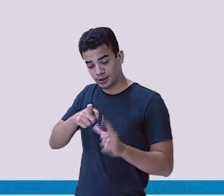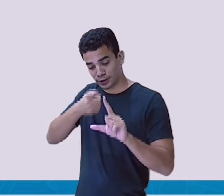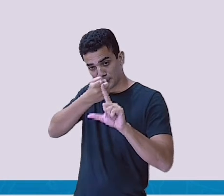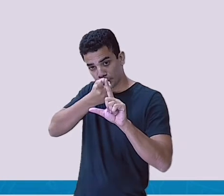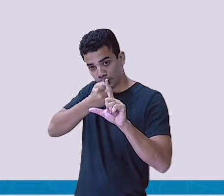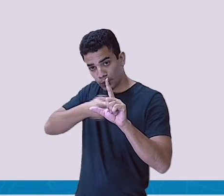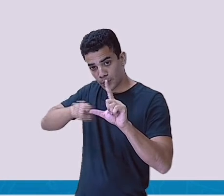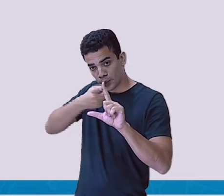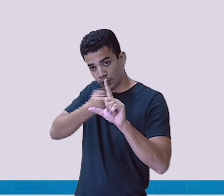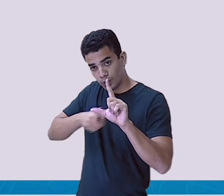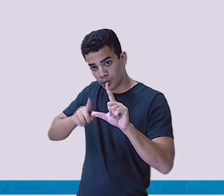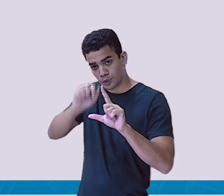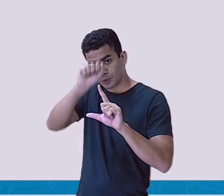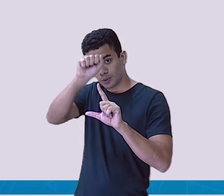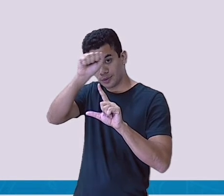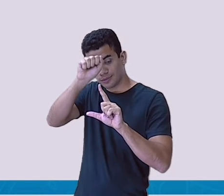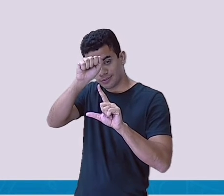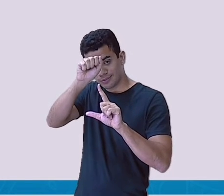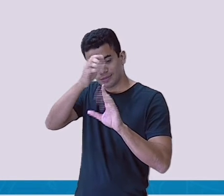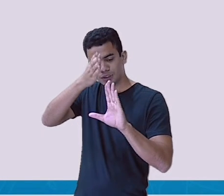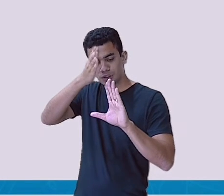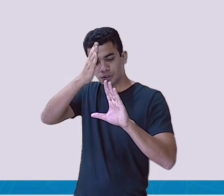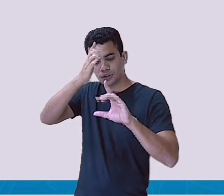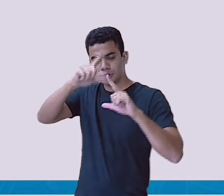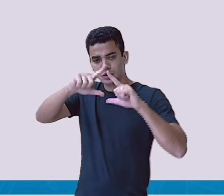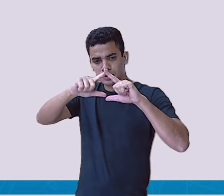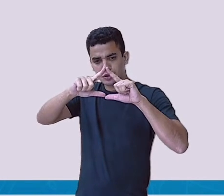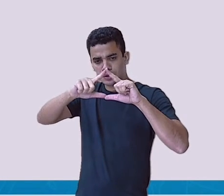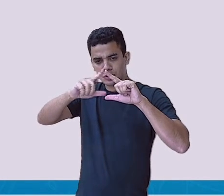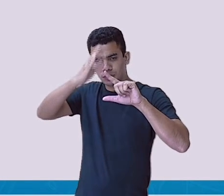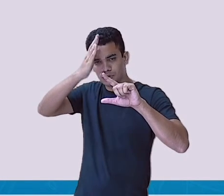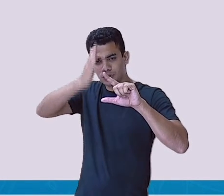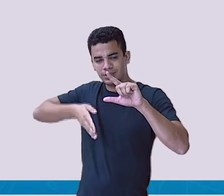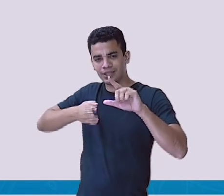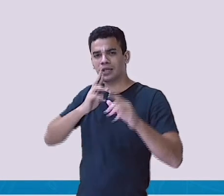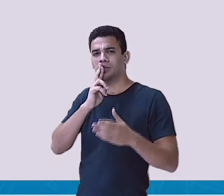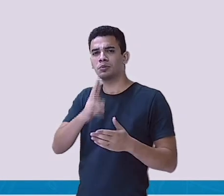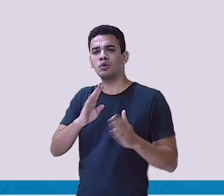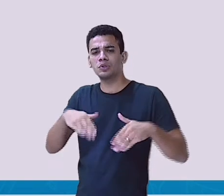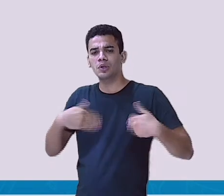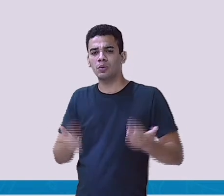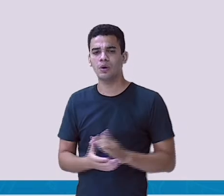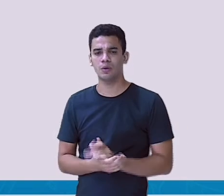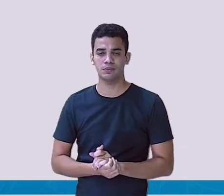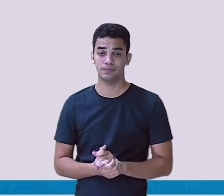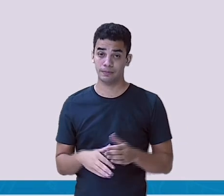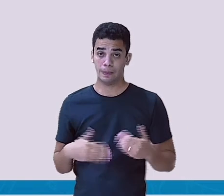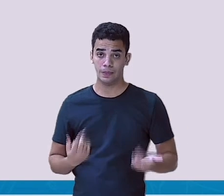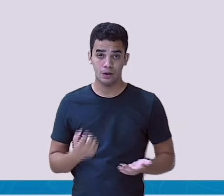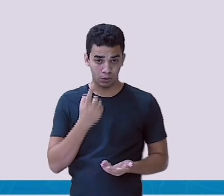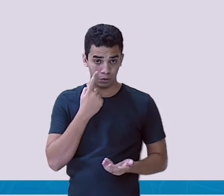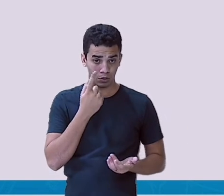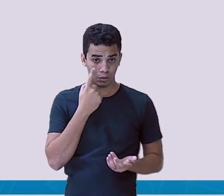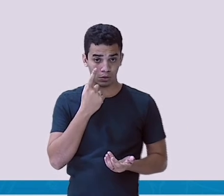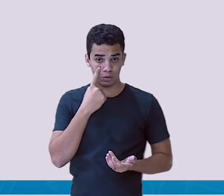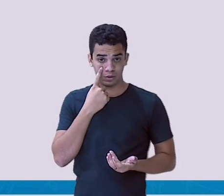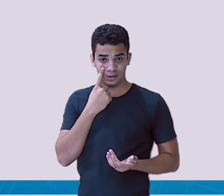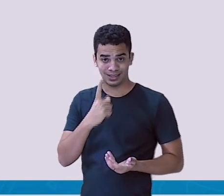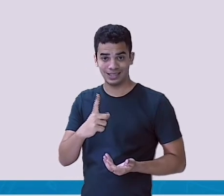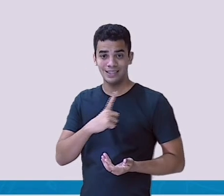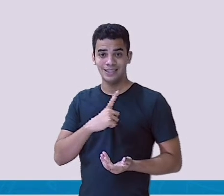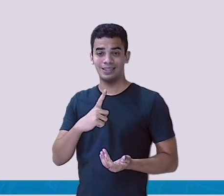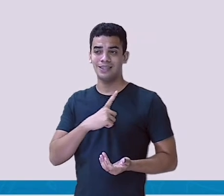dividindo o vértice, o ângulo aqui ao meio. Então, eu tenho o quê? 90 mais 60